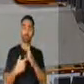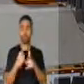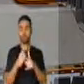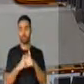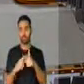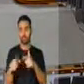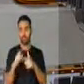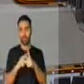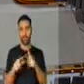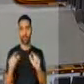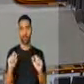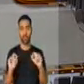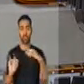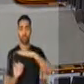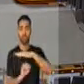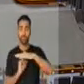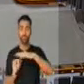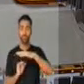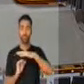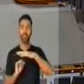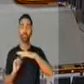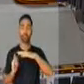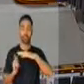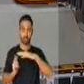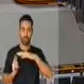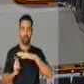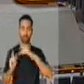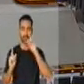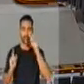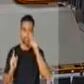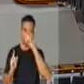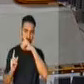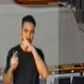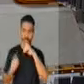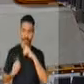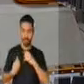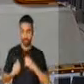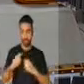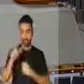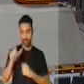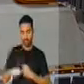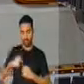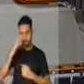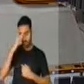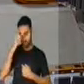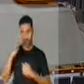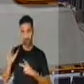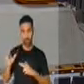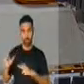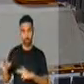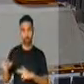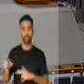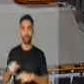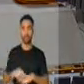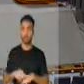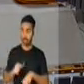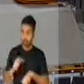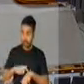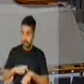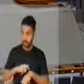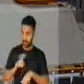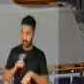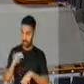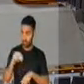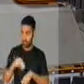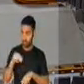Oncoguia identifica na realidade, na jornada do paciente com câncer. Cinco minutos, obviamente, é pouco tempo para a gente